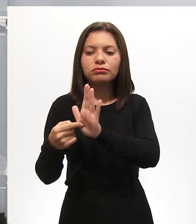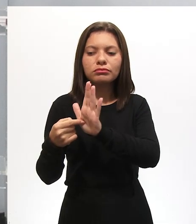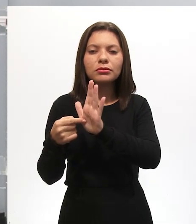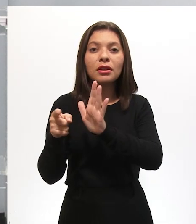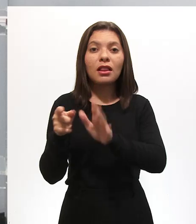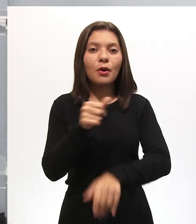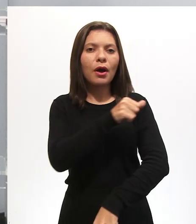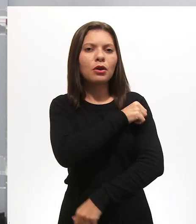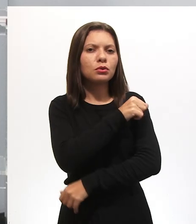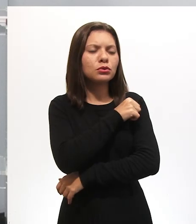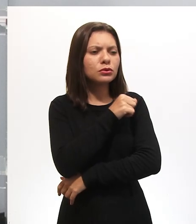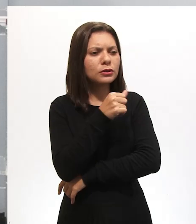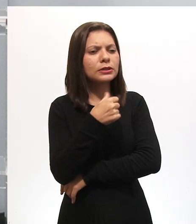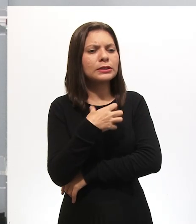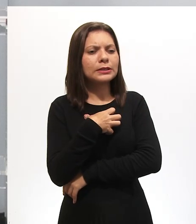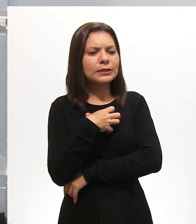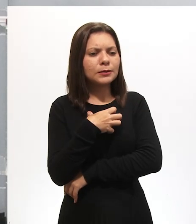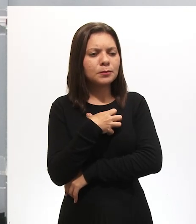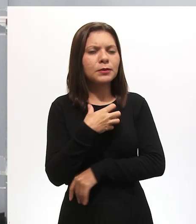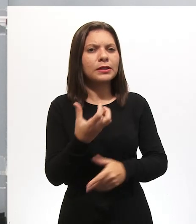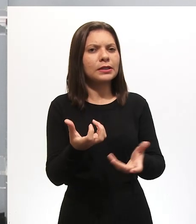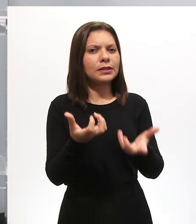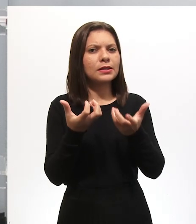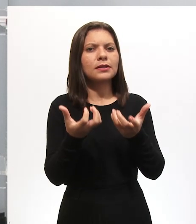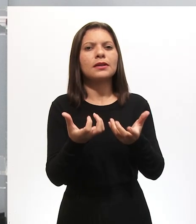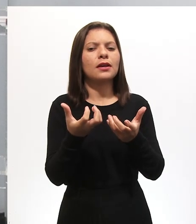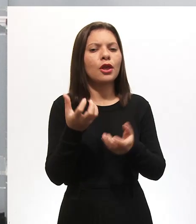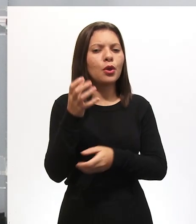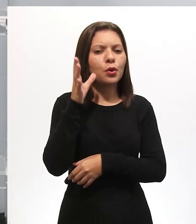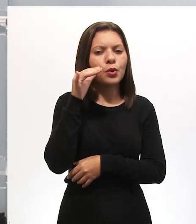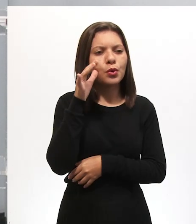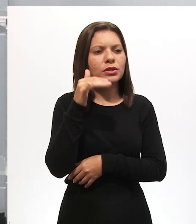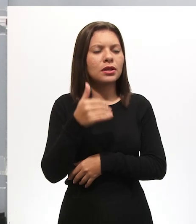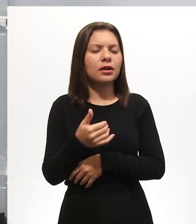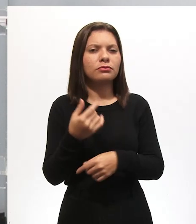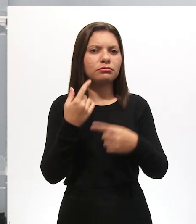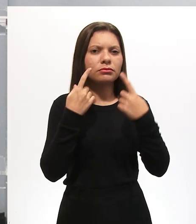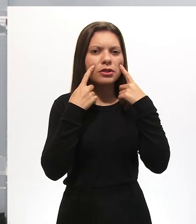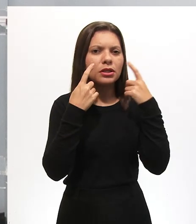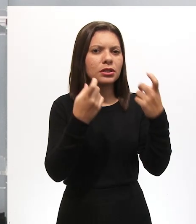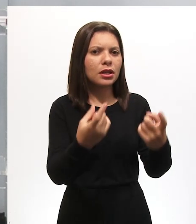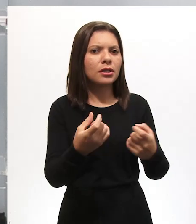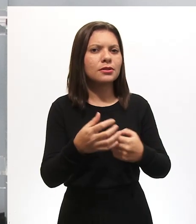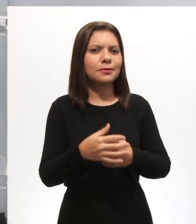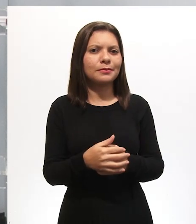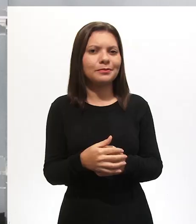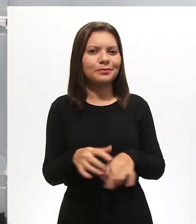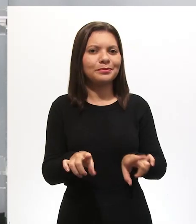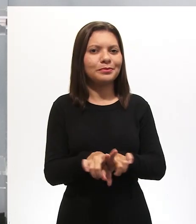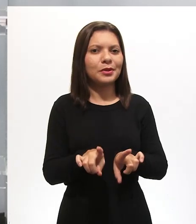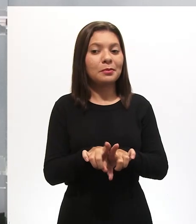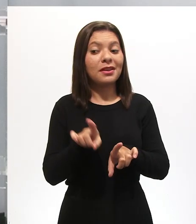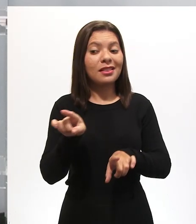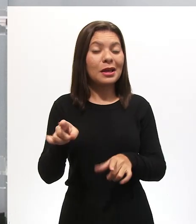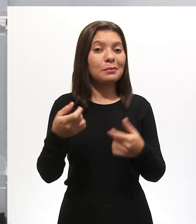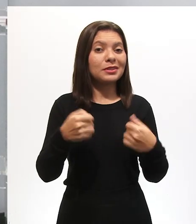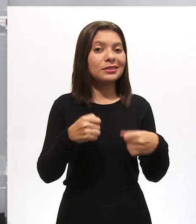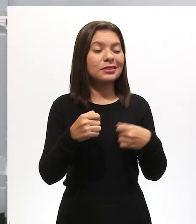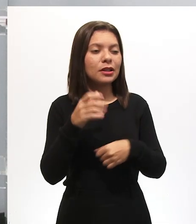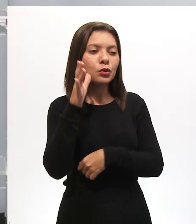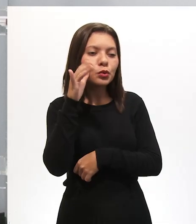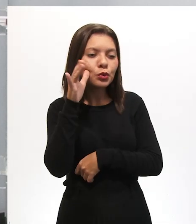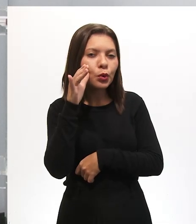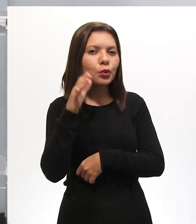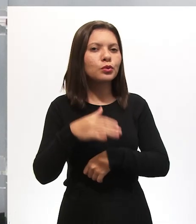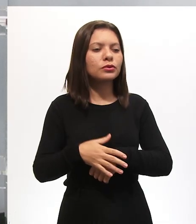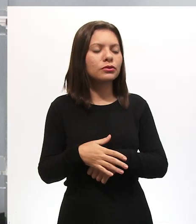ao entendimento e, inclusive, a não abrir mão daquela aula, de continuar com a